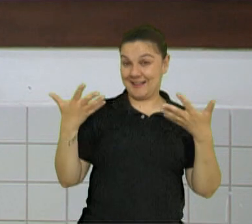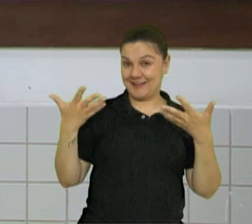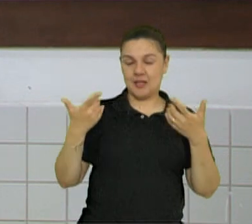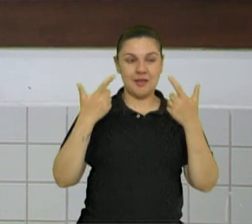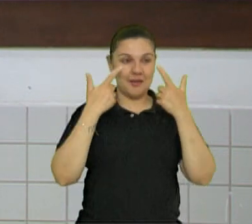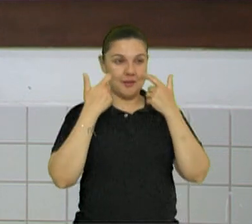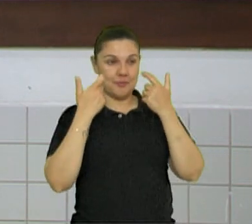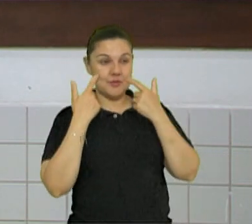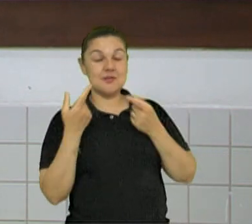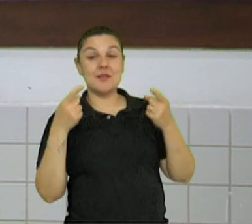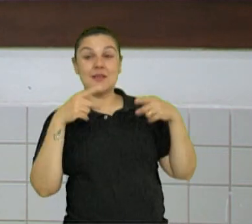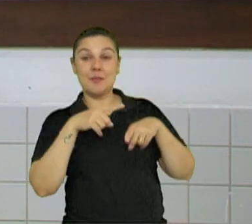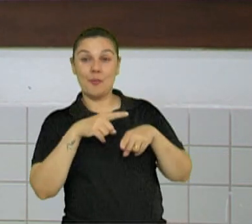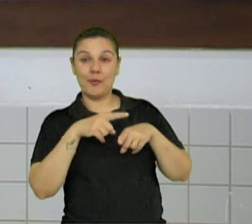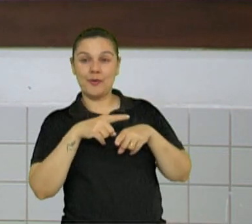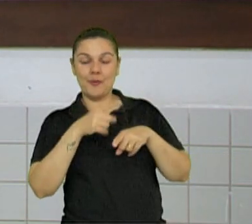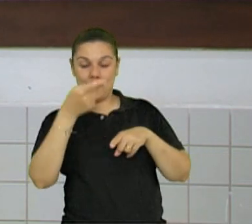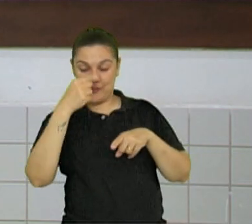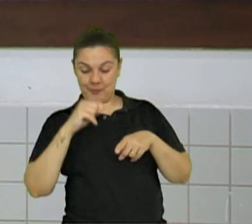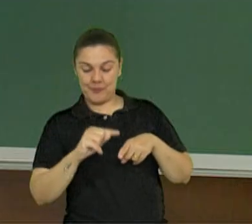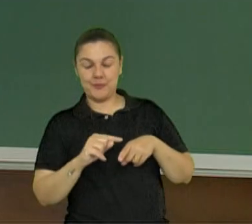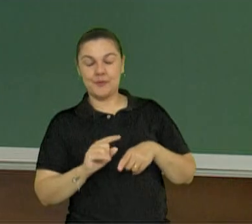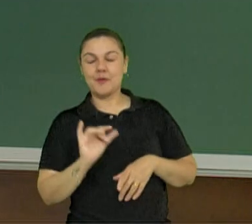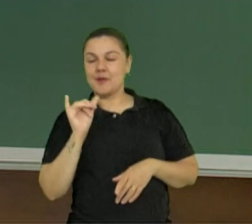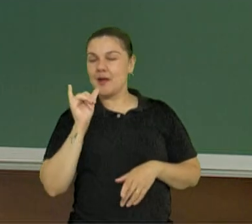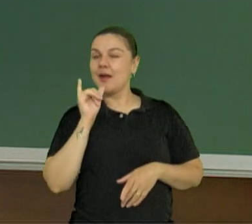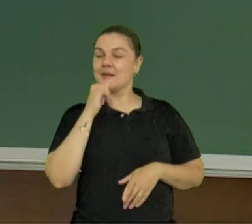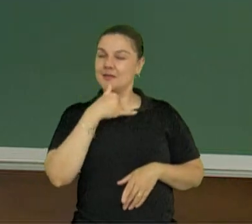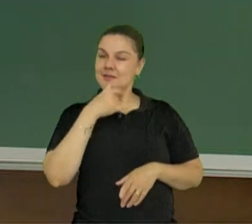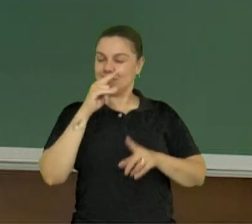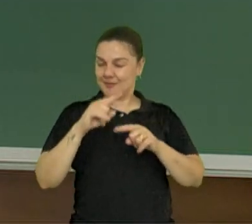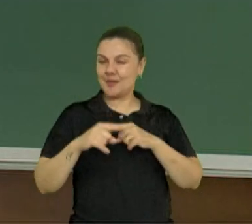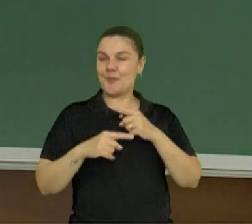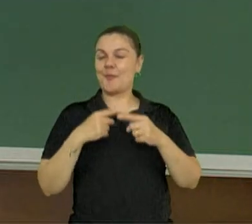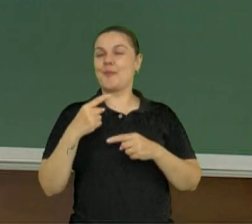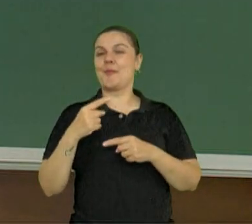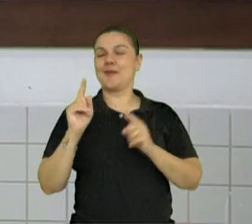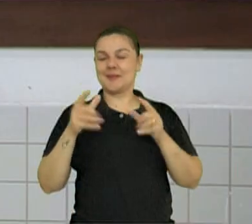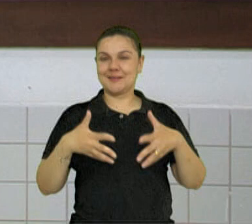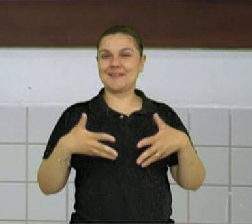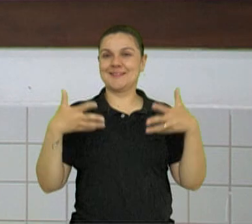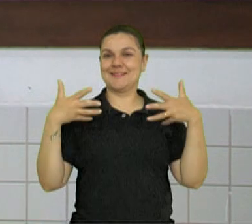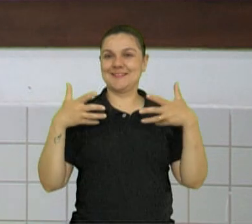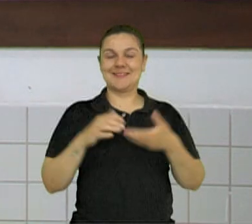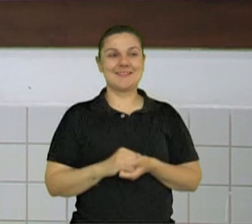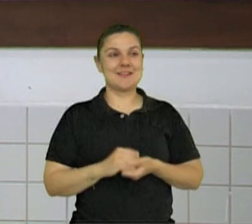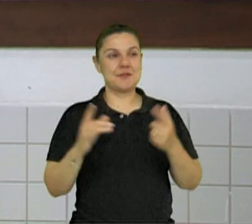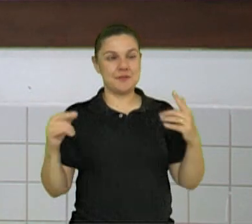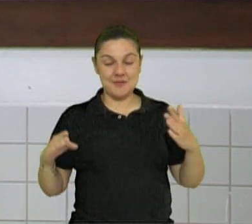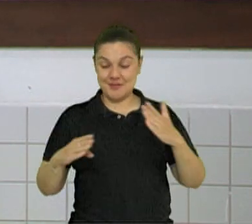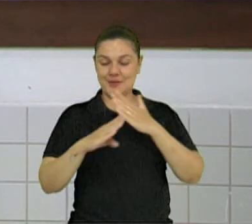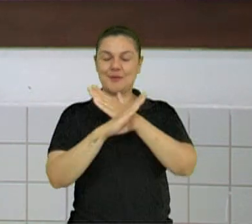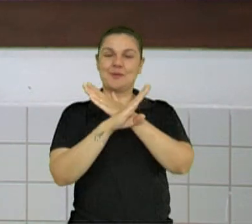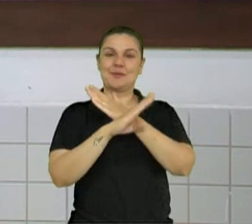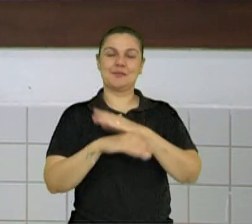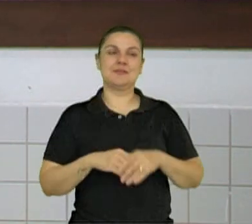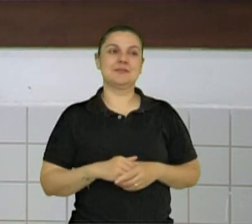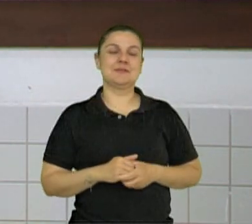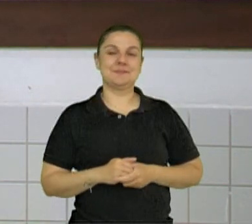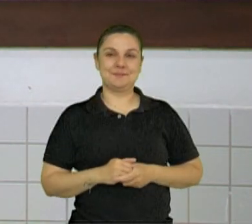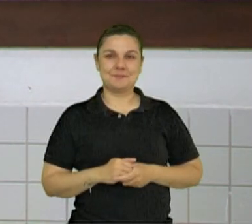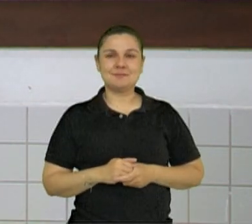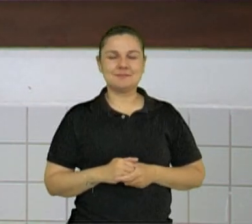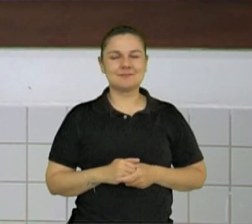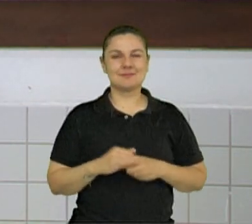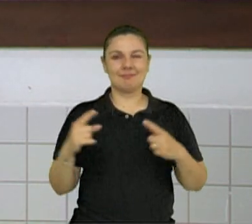depois tristeza. No verso abaixo ele tem tristeza e depois alegria. Então ele